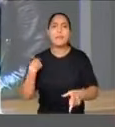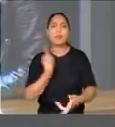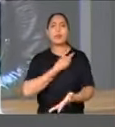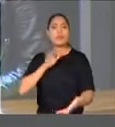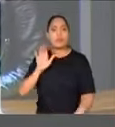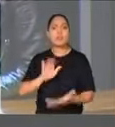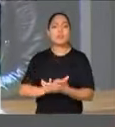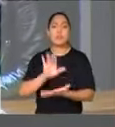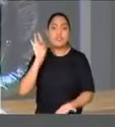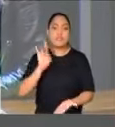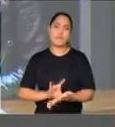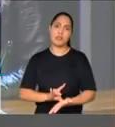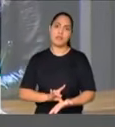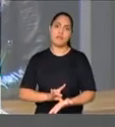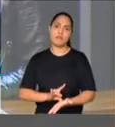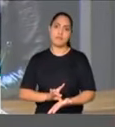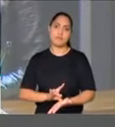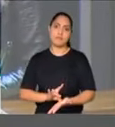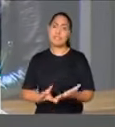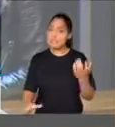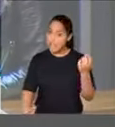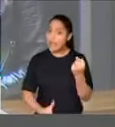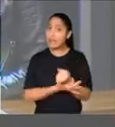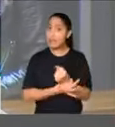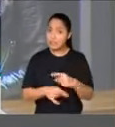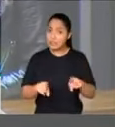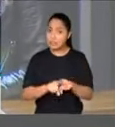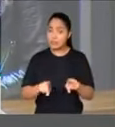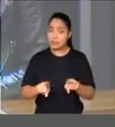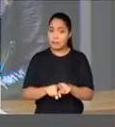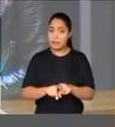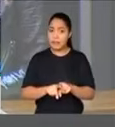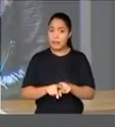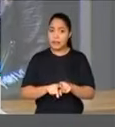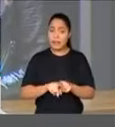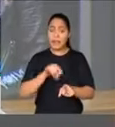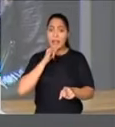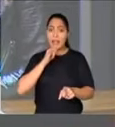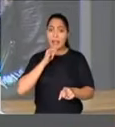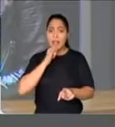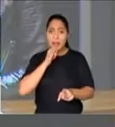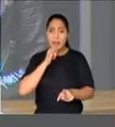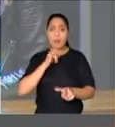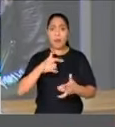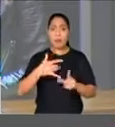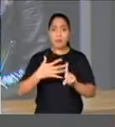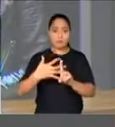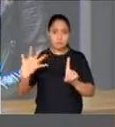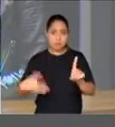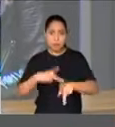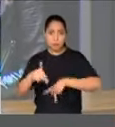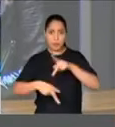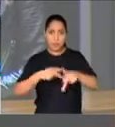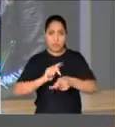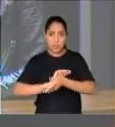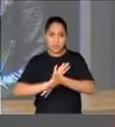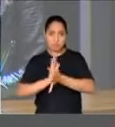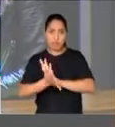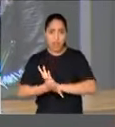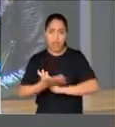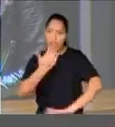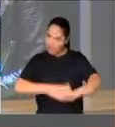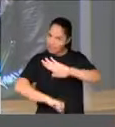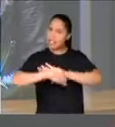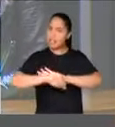casamento, que garantam a criminalização da homofobia e que garantam